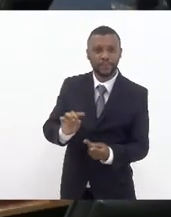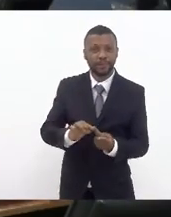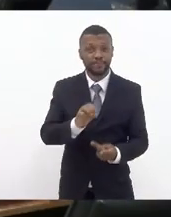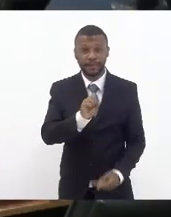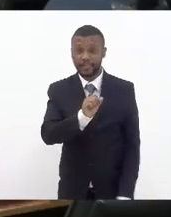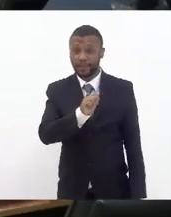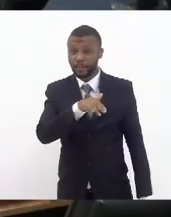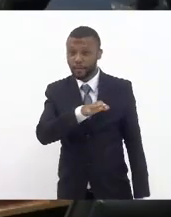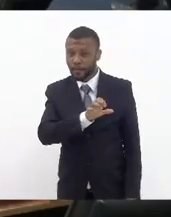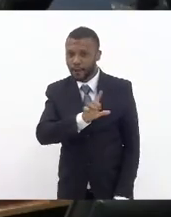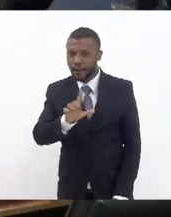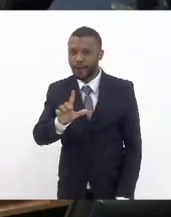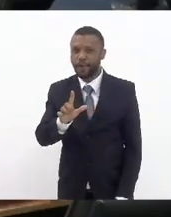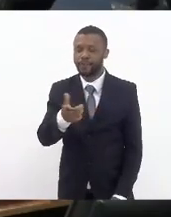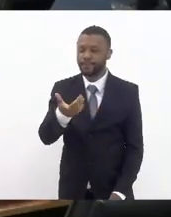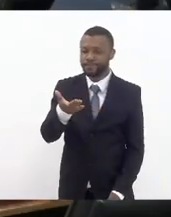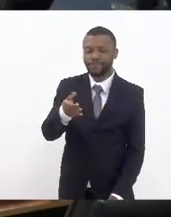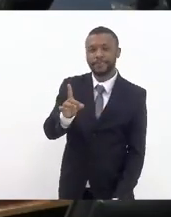Dani,